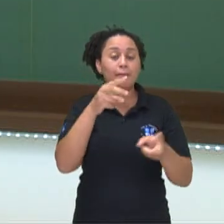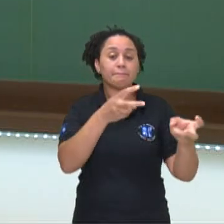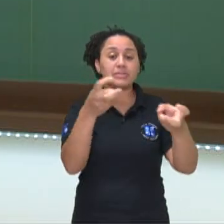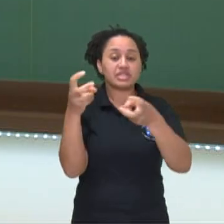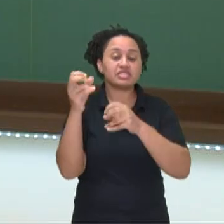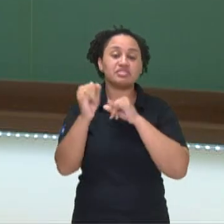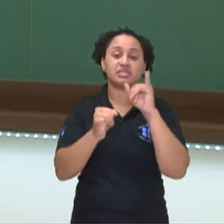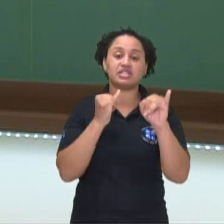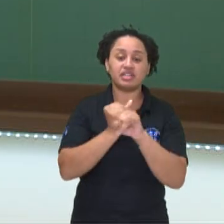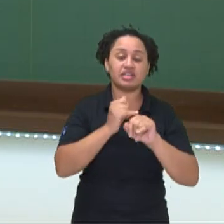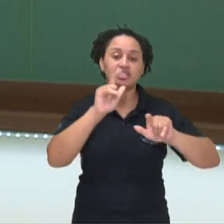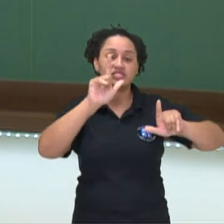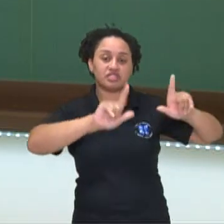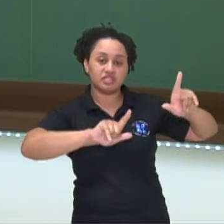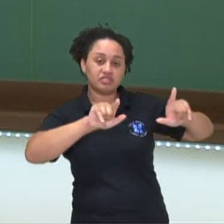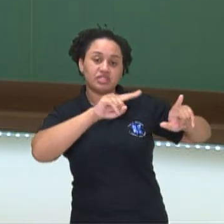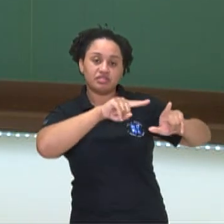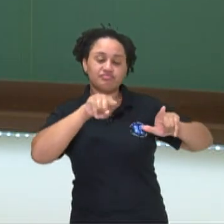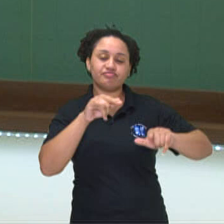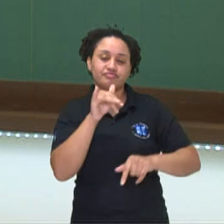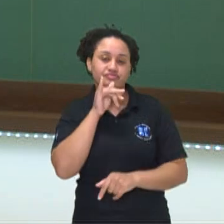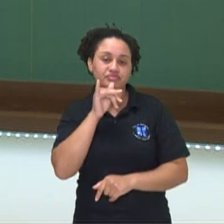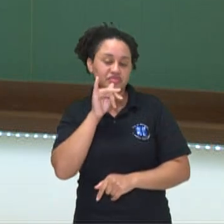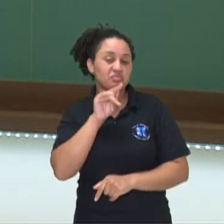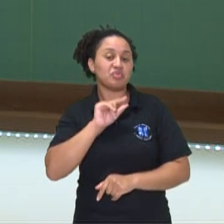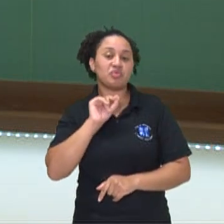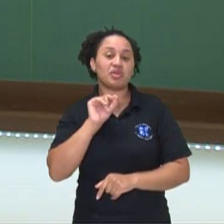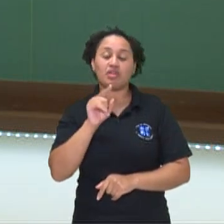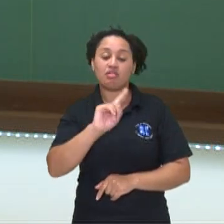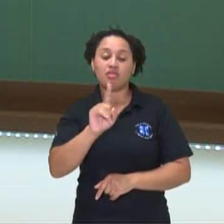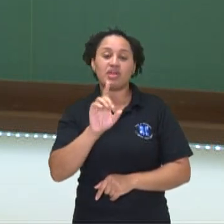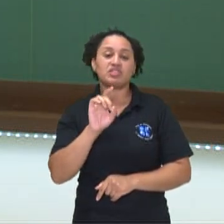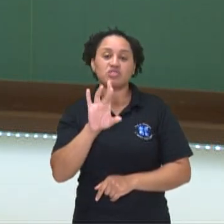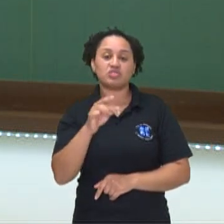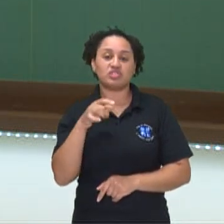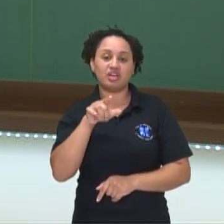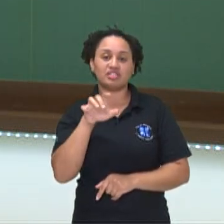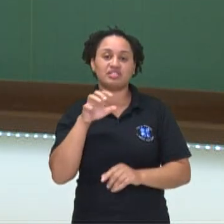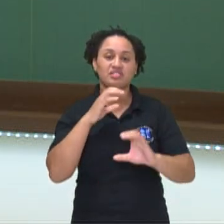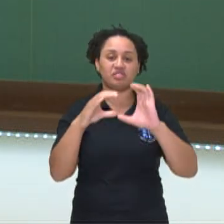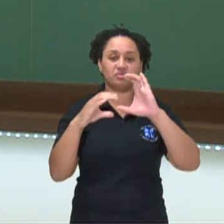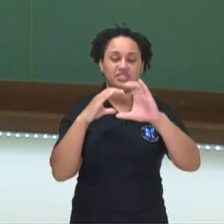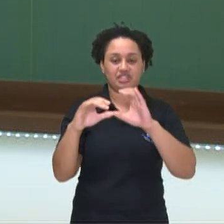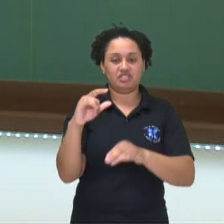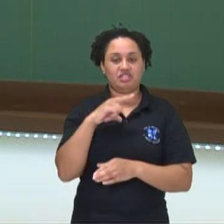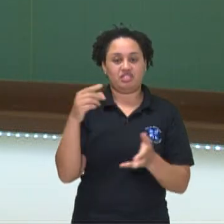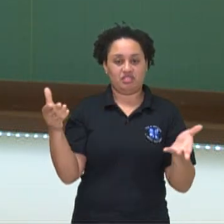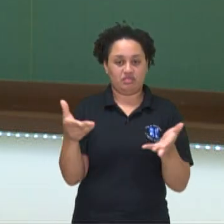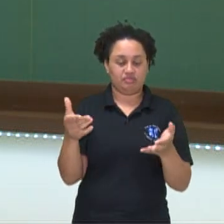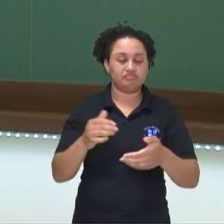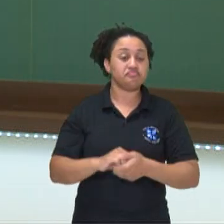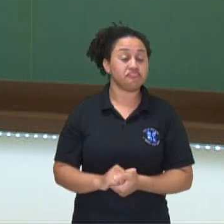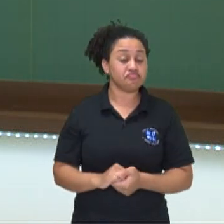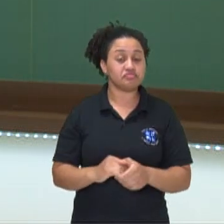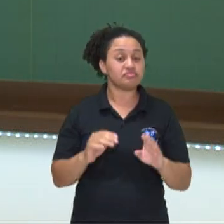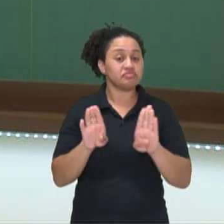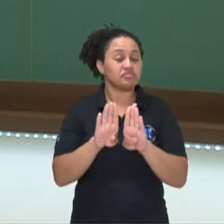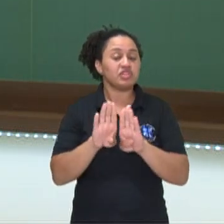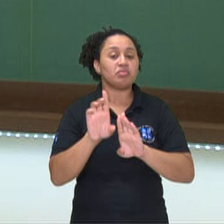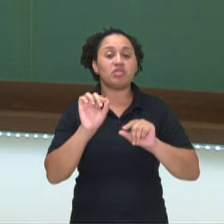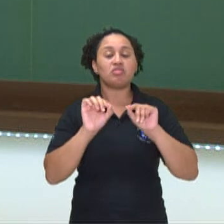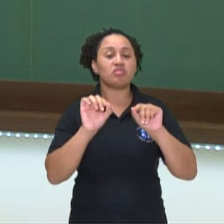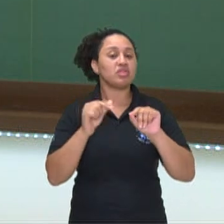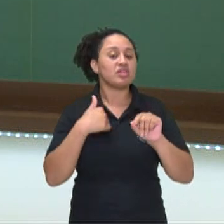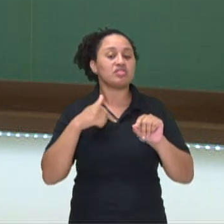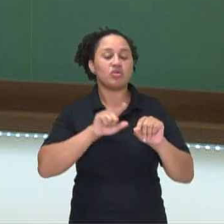internet, televisão, os exemplos que eu trouxe para você aqui, não se tratam dos únicos meios de comunicação que temos hoje. E também não são os